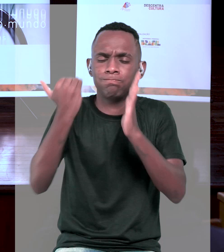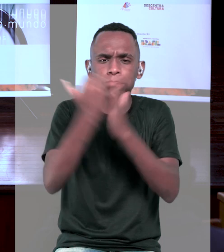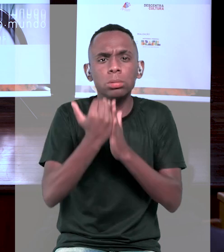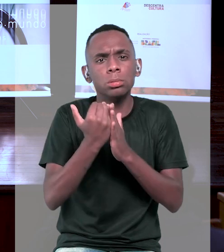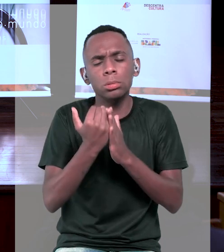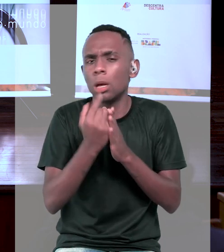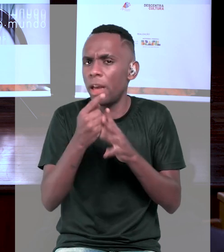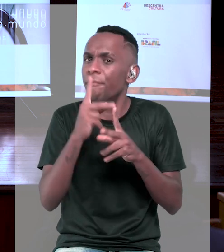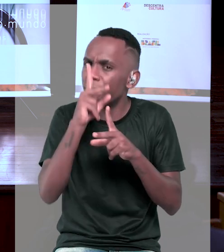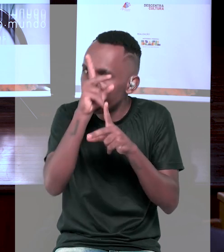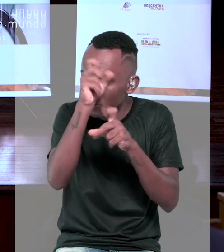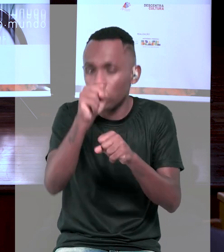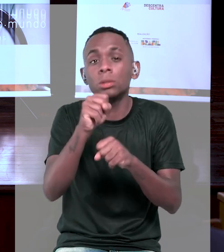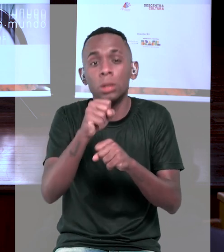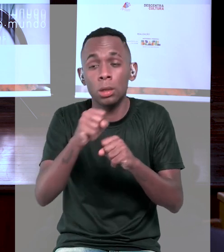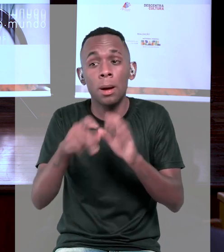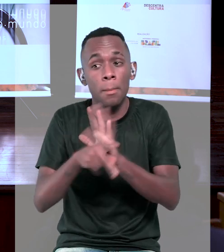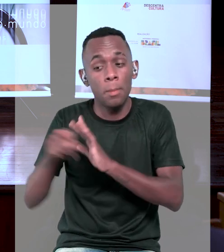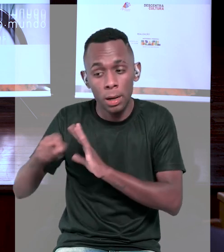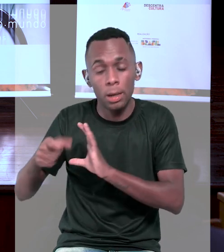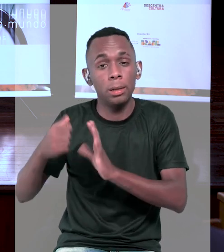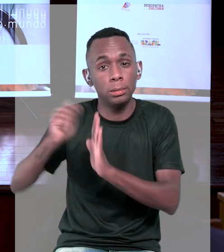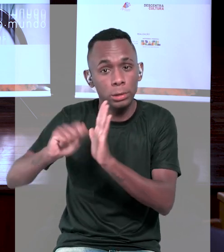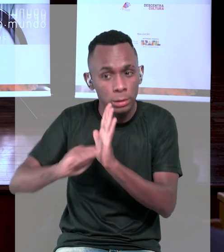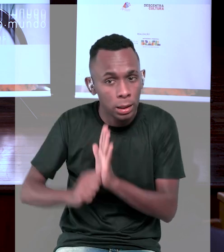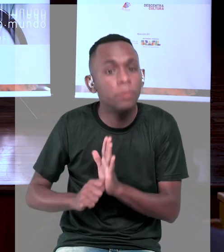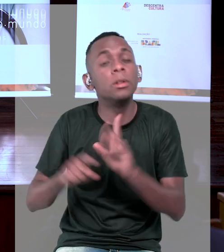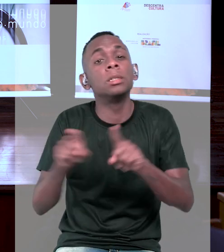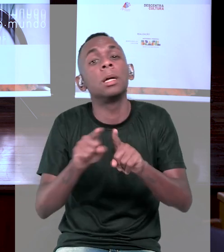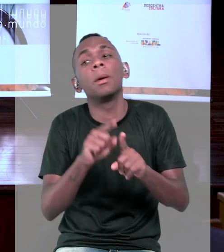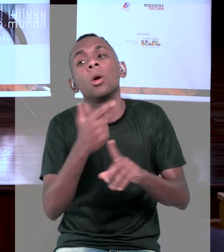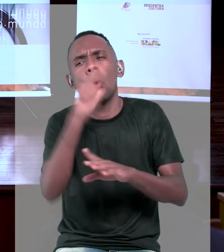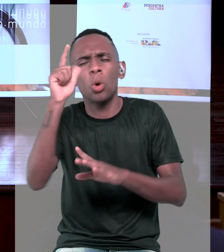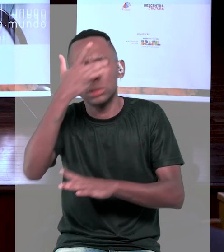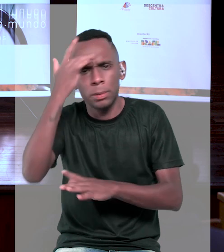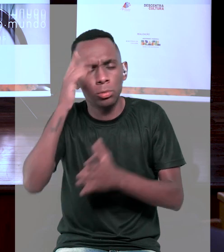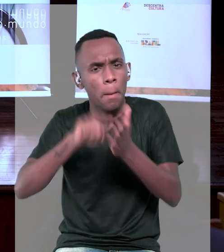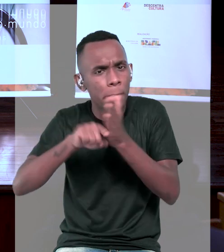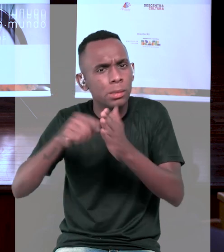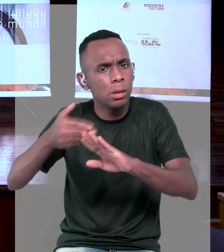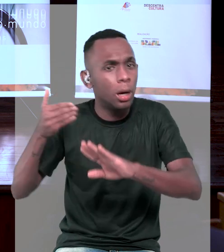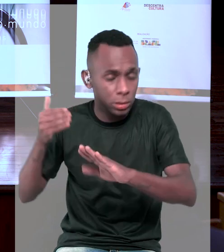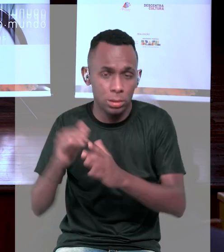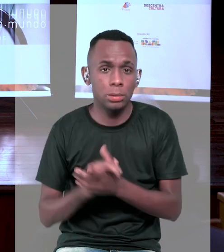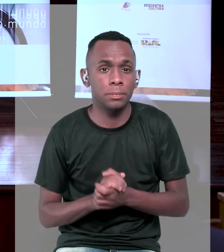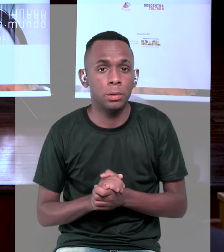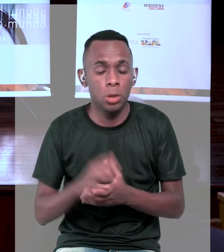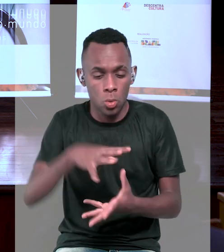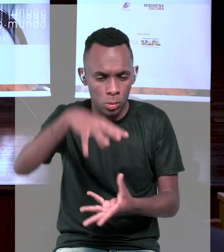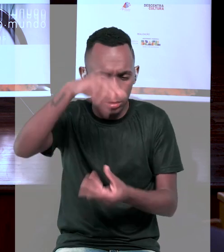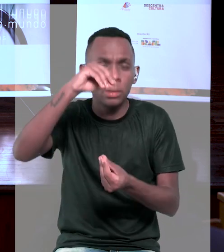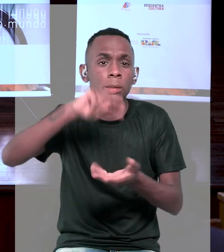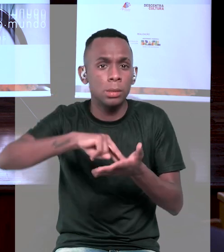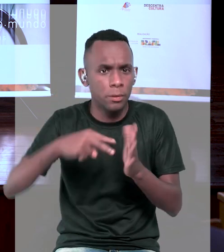forte no pensamento de Paul Valéry e em outros antes. O espírito é potência